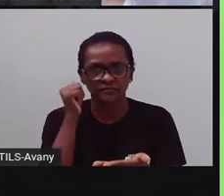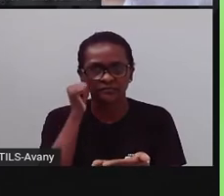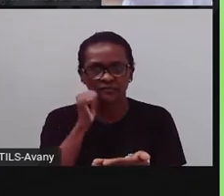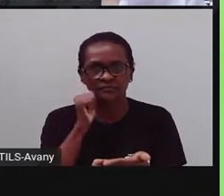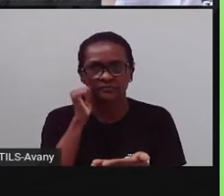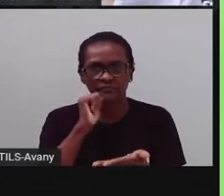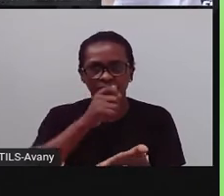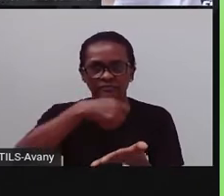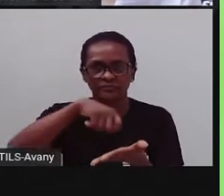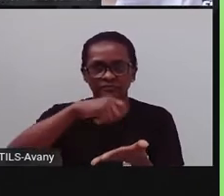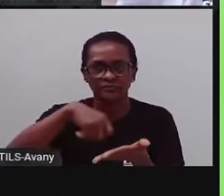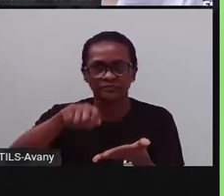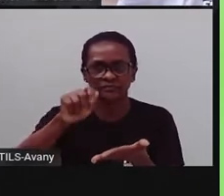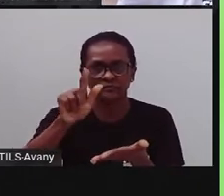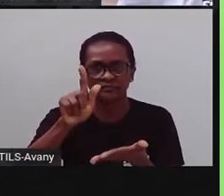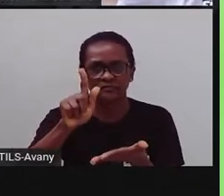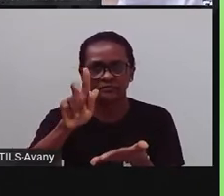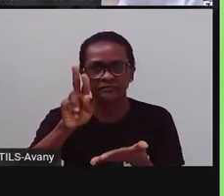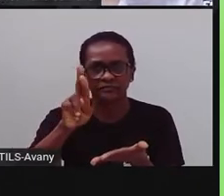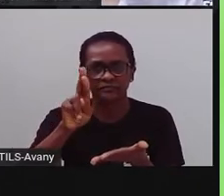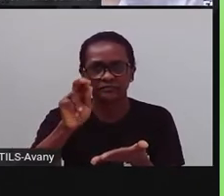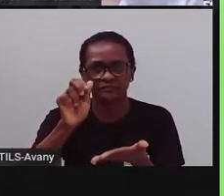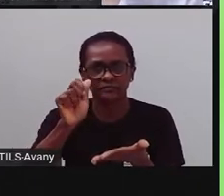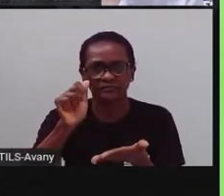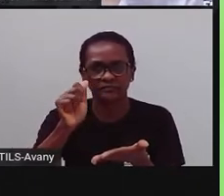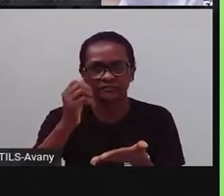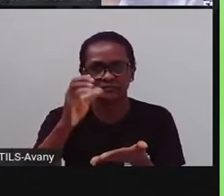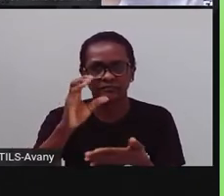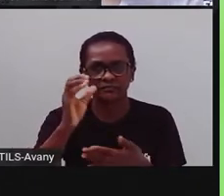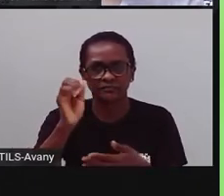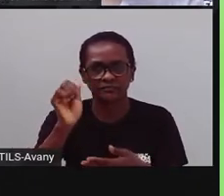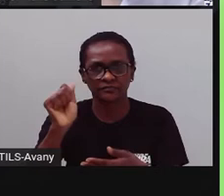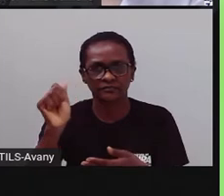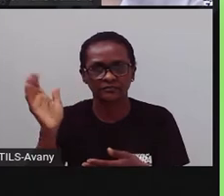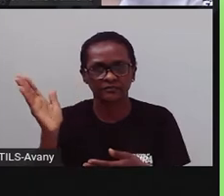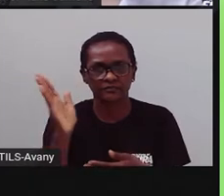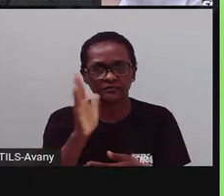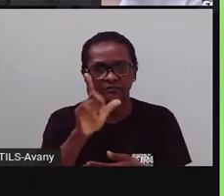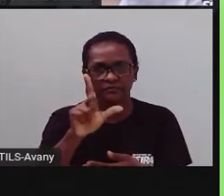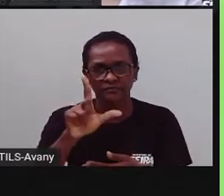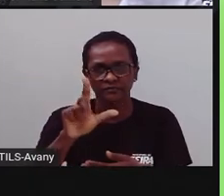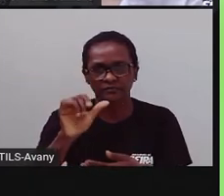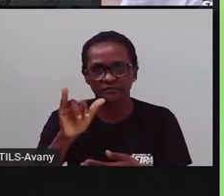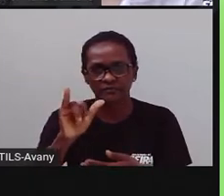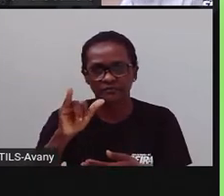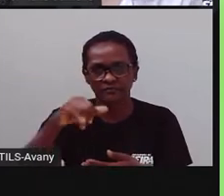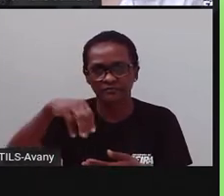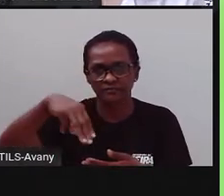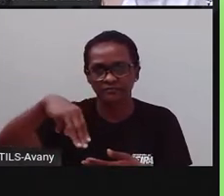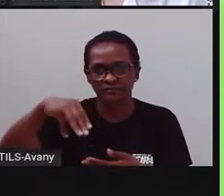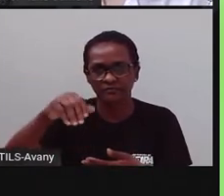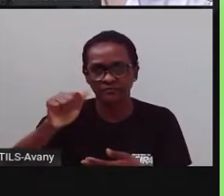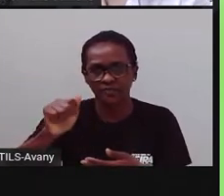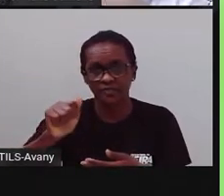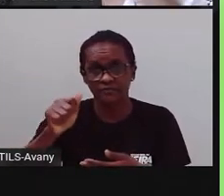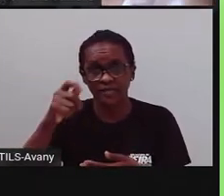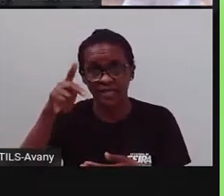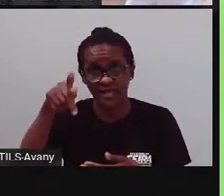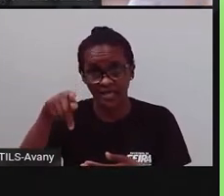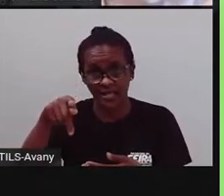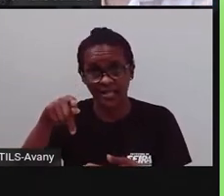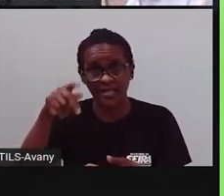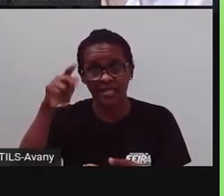graça Lima e foi ilustrado por ela própria né a própria graça Lima ilustrou o livro